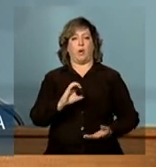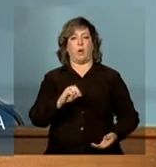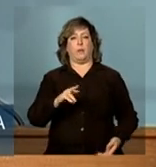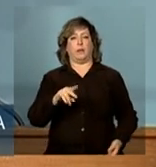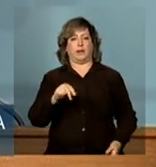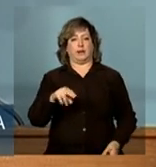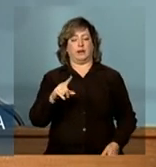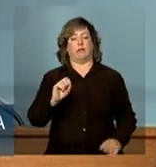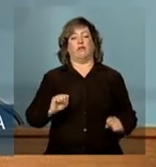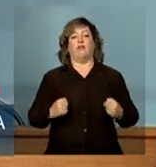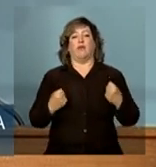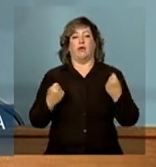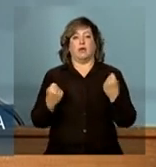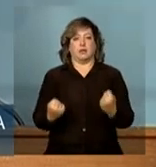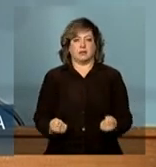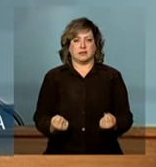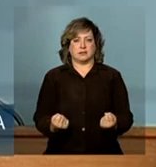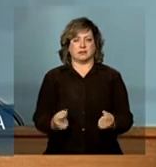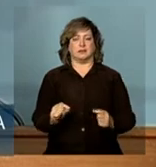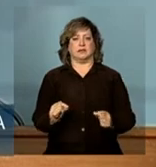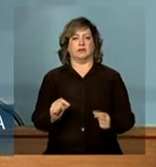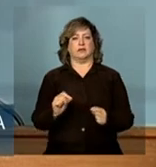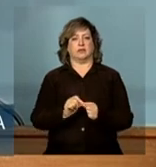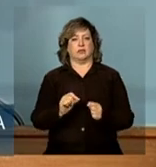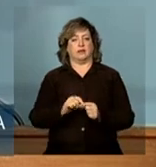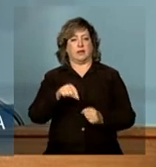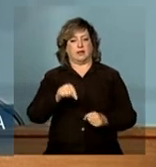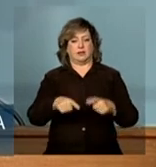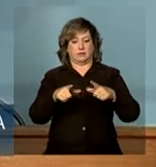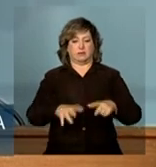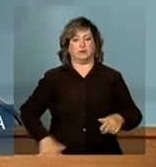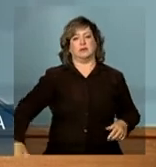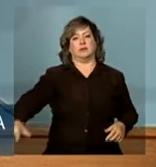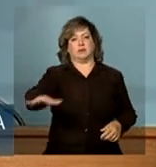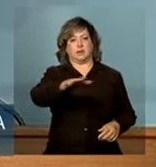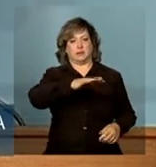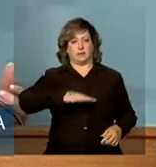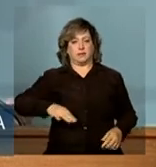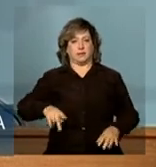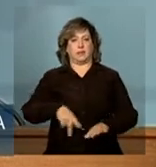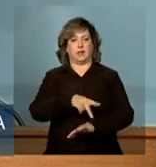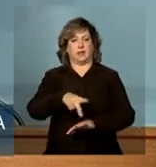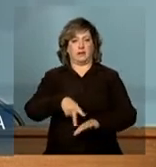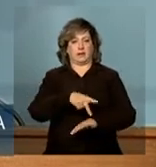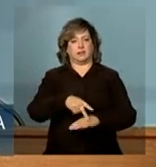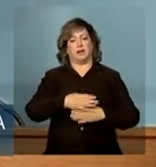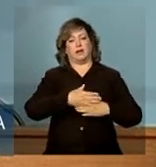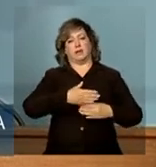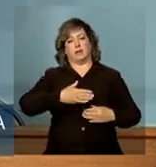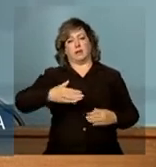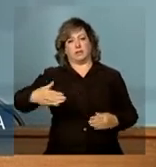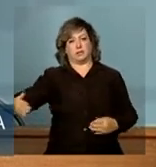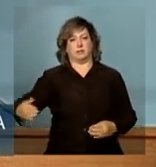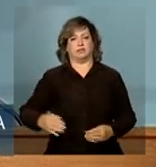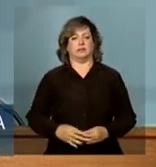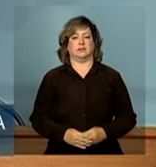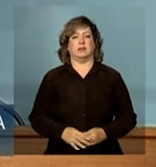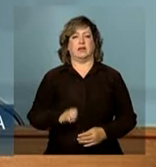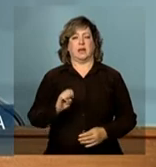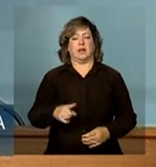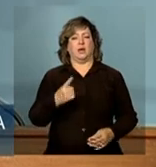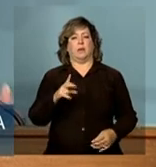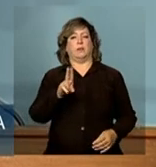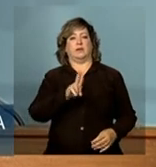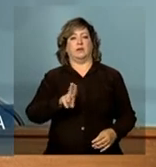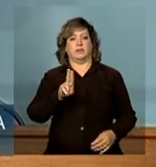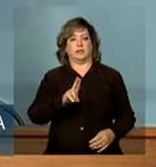a força da comunidade que se construiu aqui nessa região do país ao longo do tempo. É uma universidade que tem